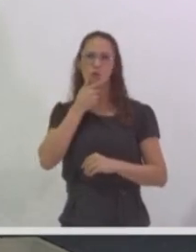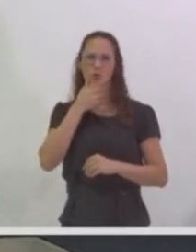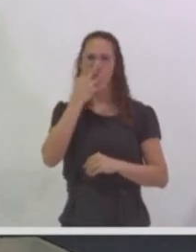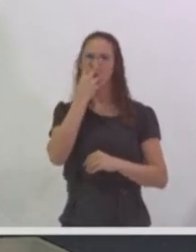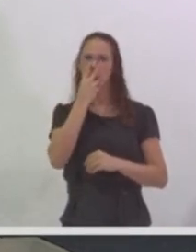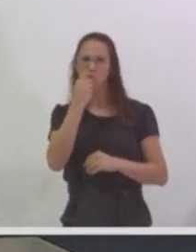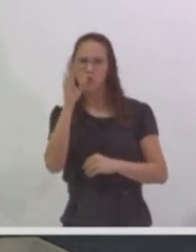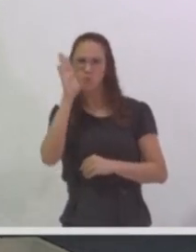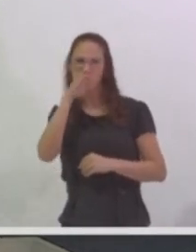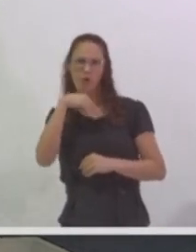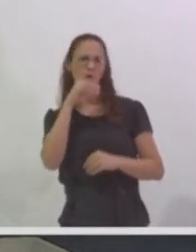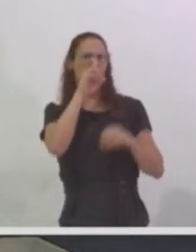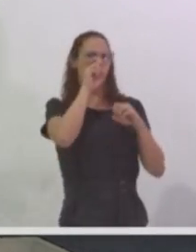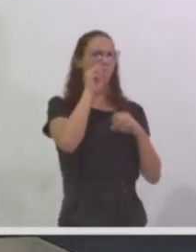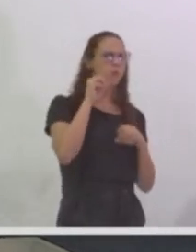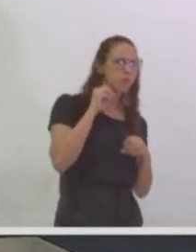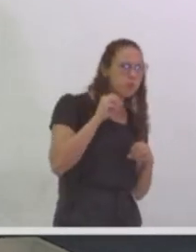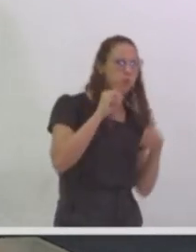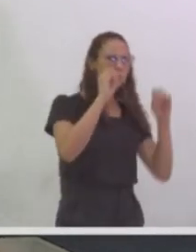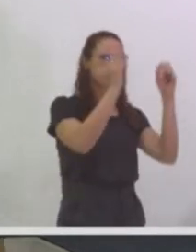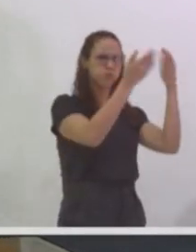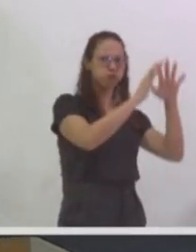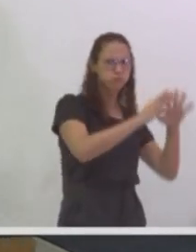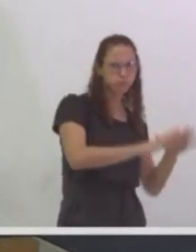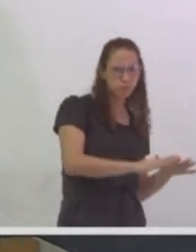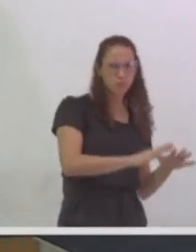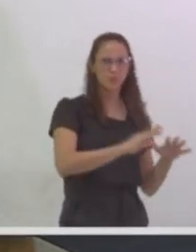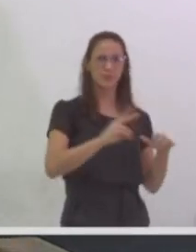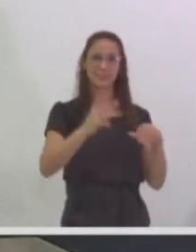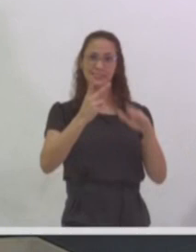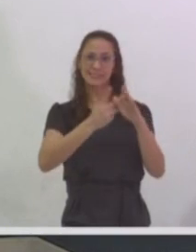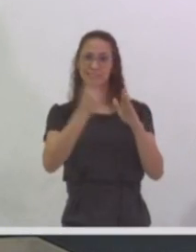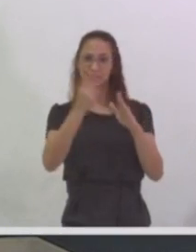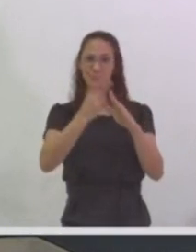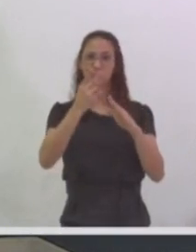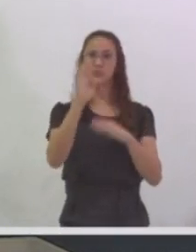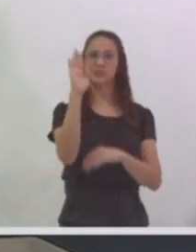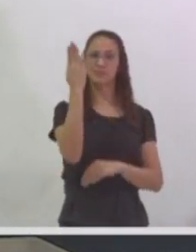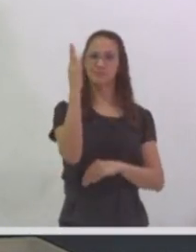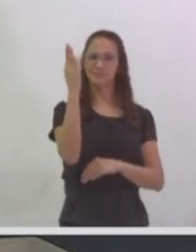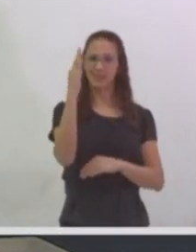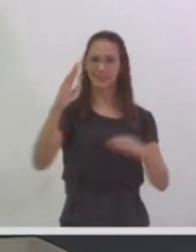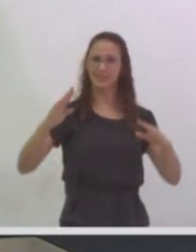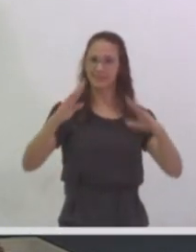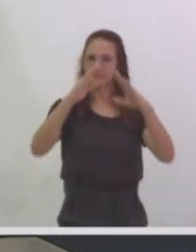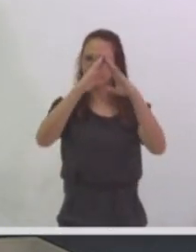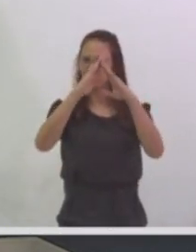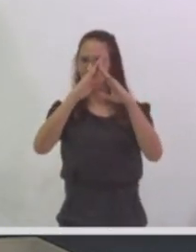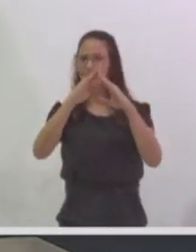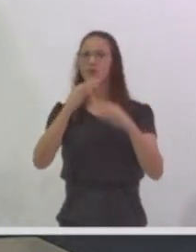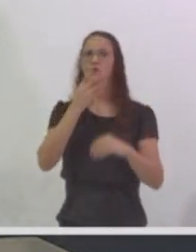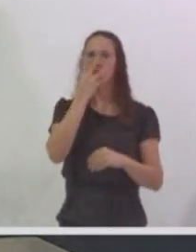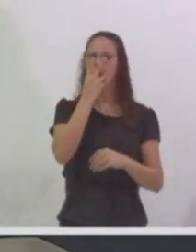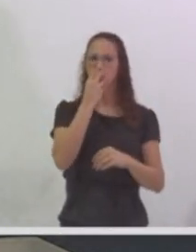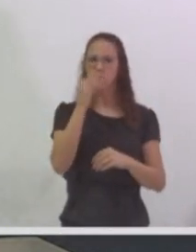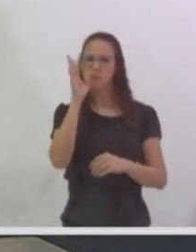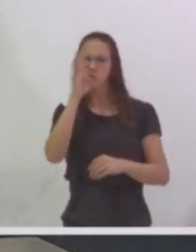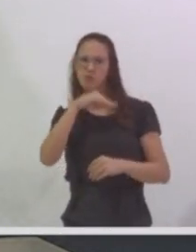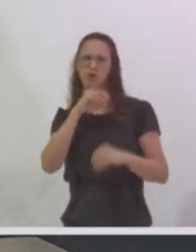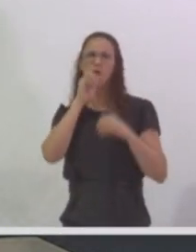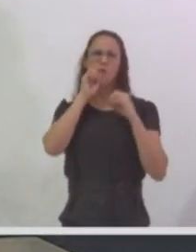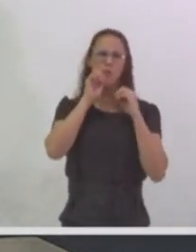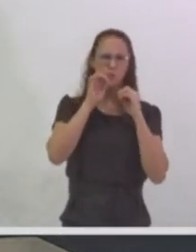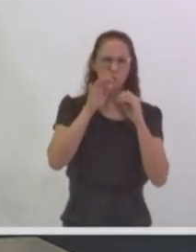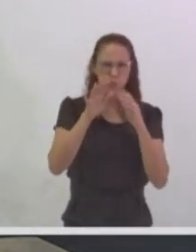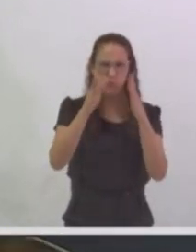lá, soprou também, derrubou, e os dois porquinhos foram para de cimento. Chegou lá, o lobo mau soprou